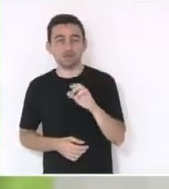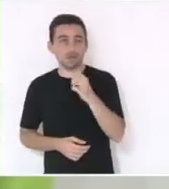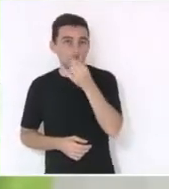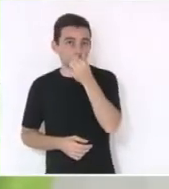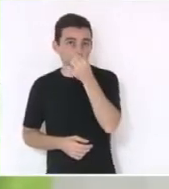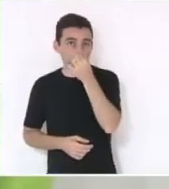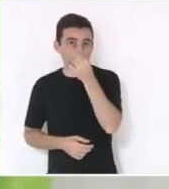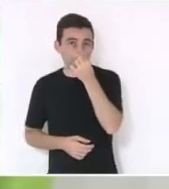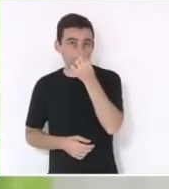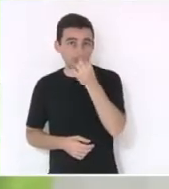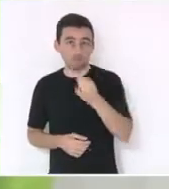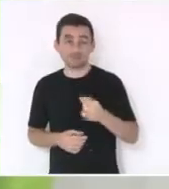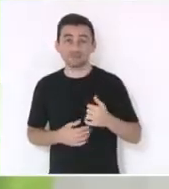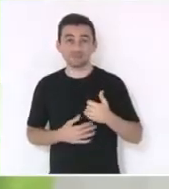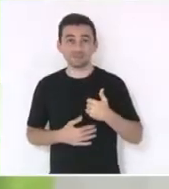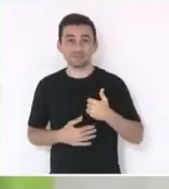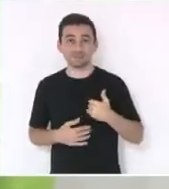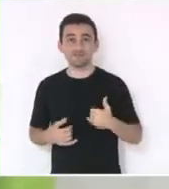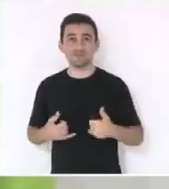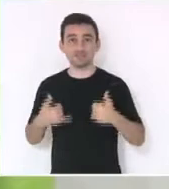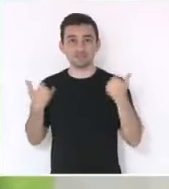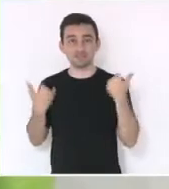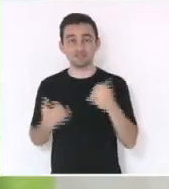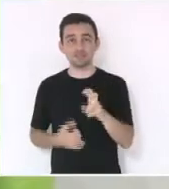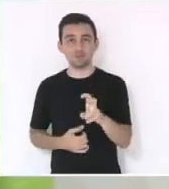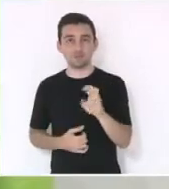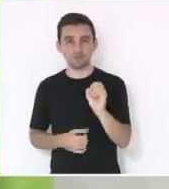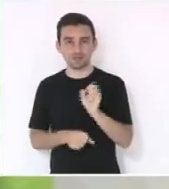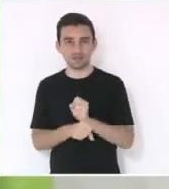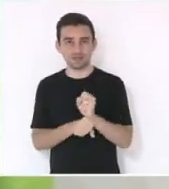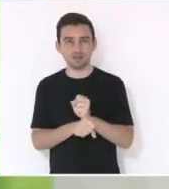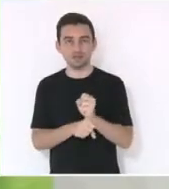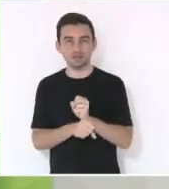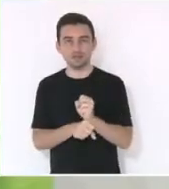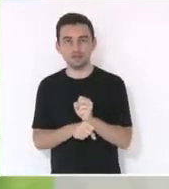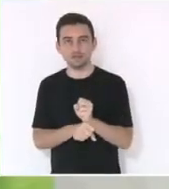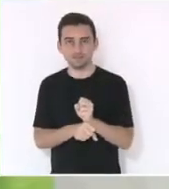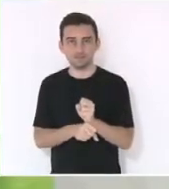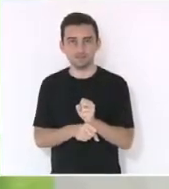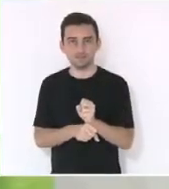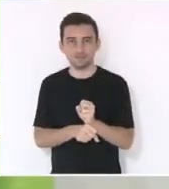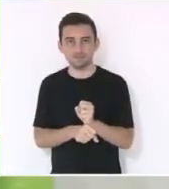o aniversário de cinquentenário dessa gloriosa